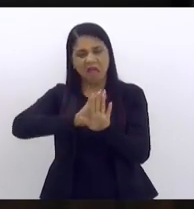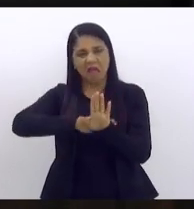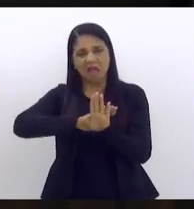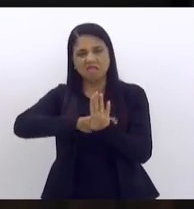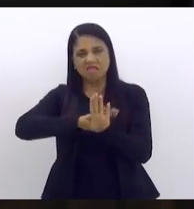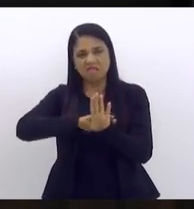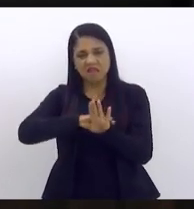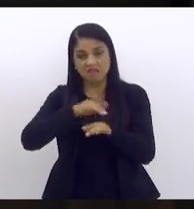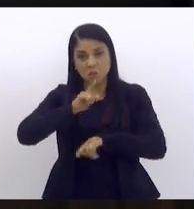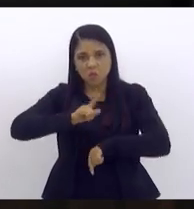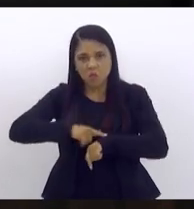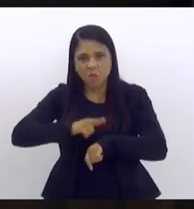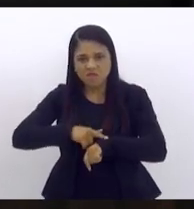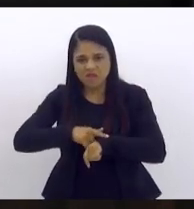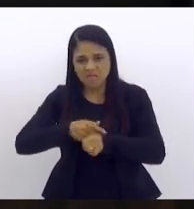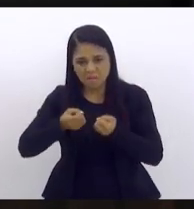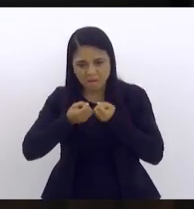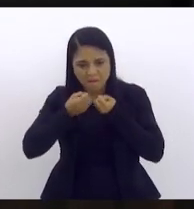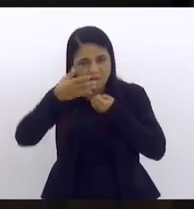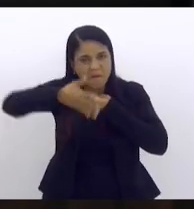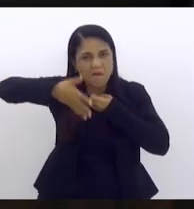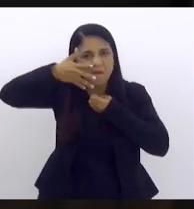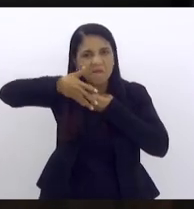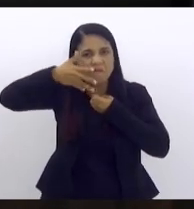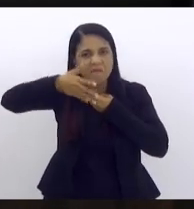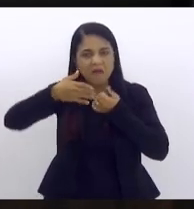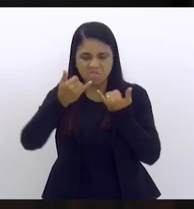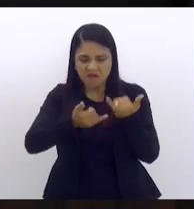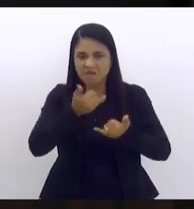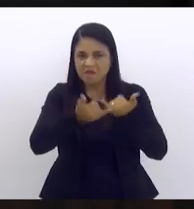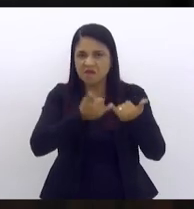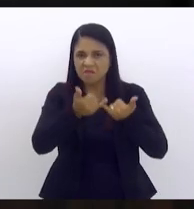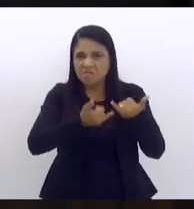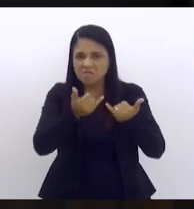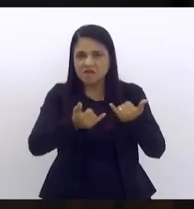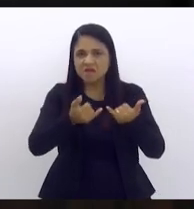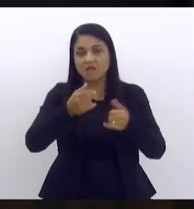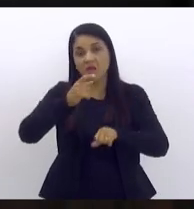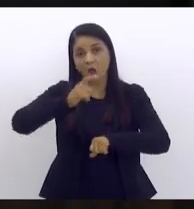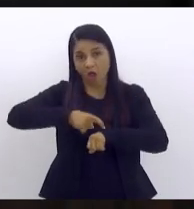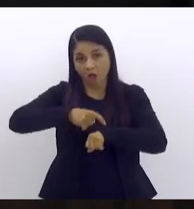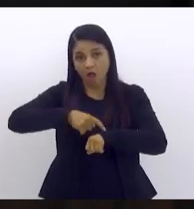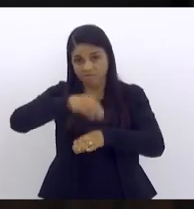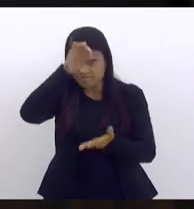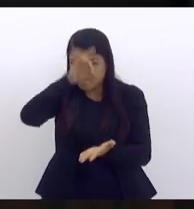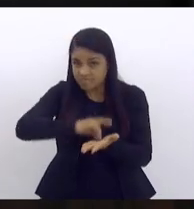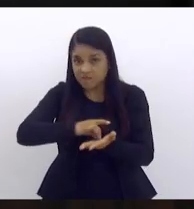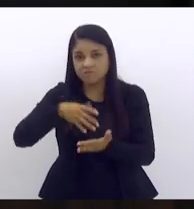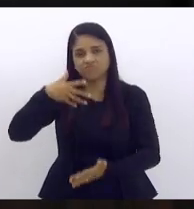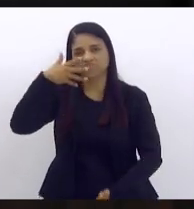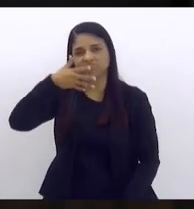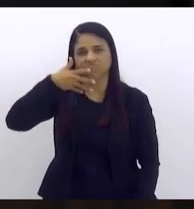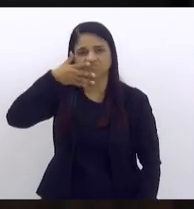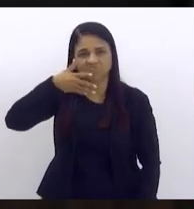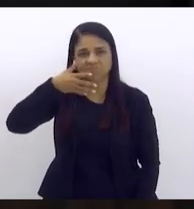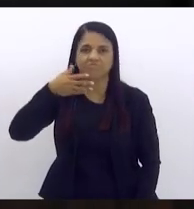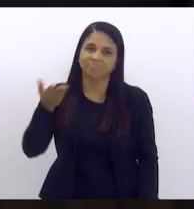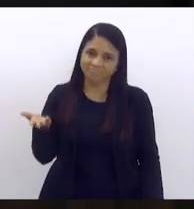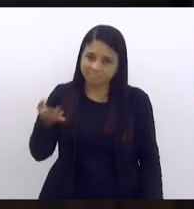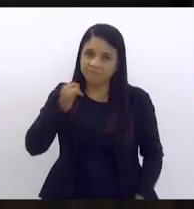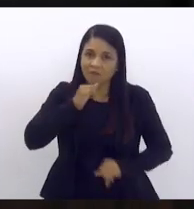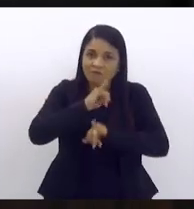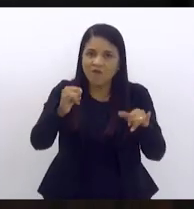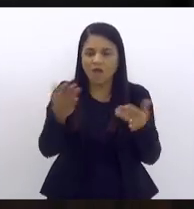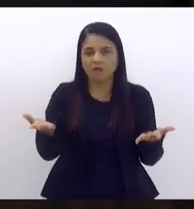hora são reproduzidos no discurso. Brinca tanto que acaba fazendo na veracidade dos fatos. Deputada